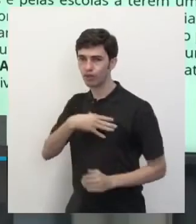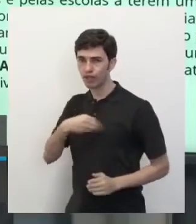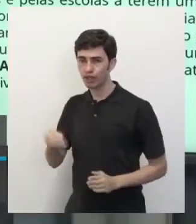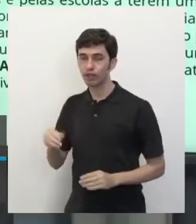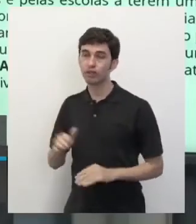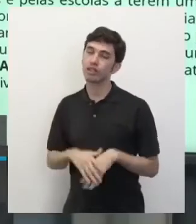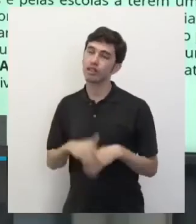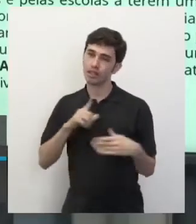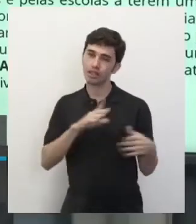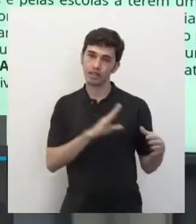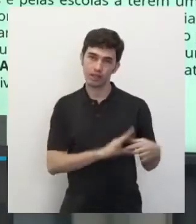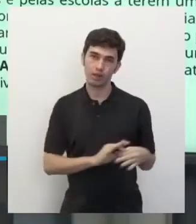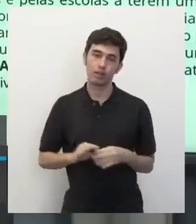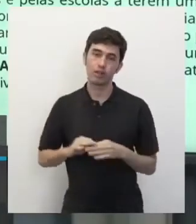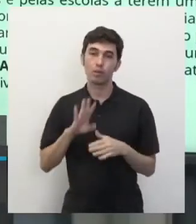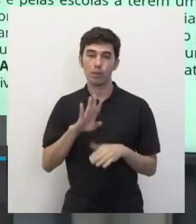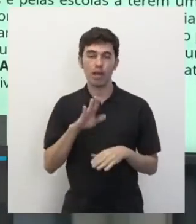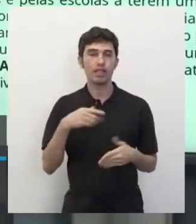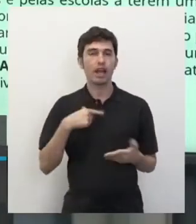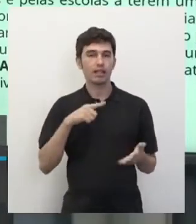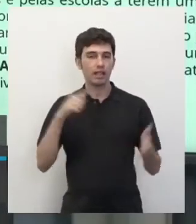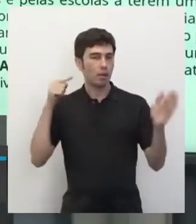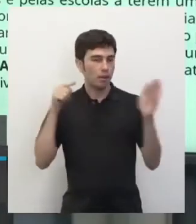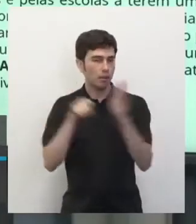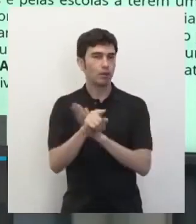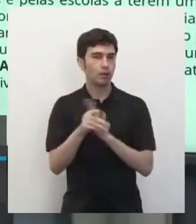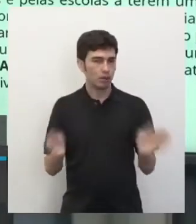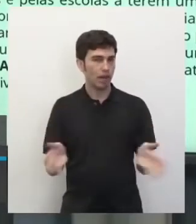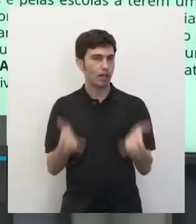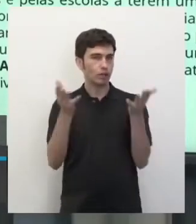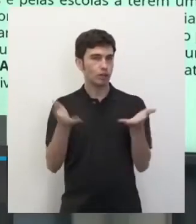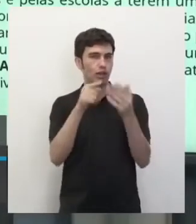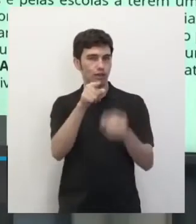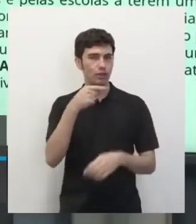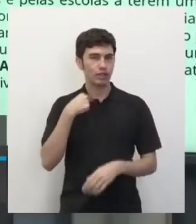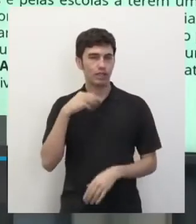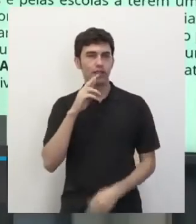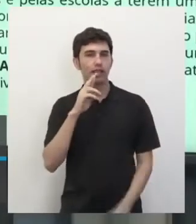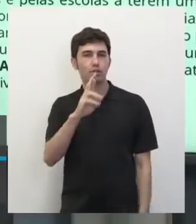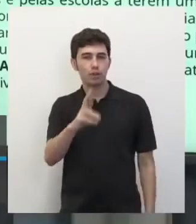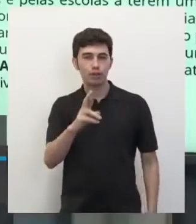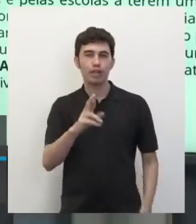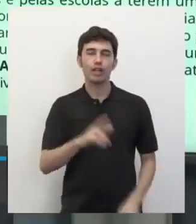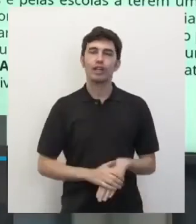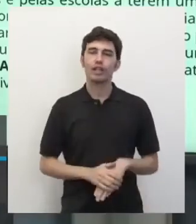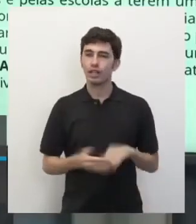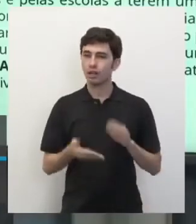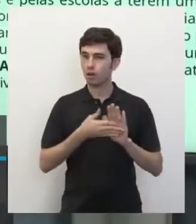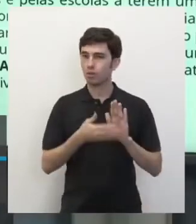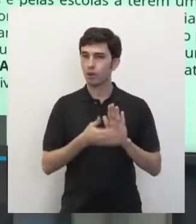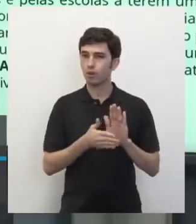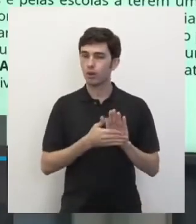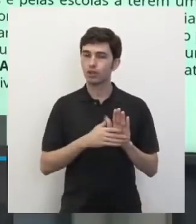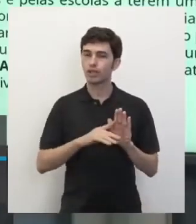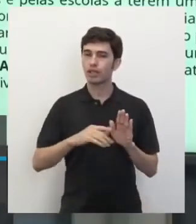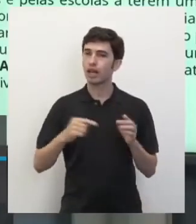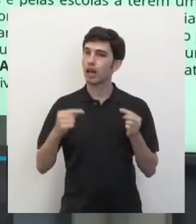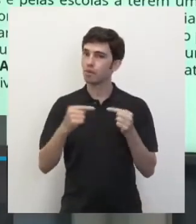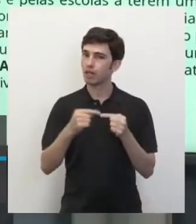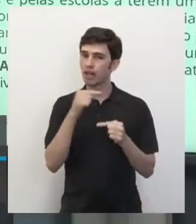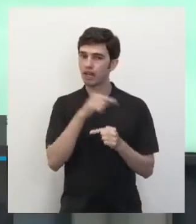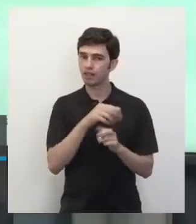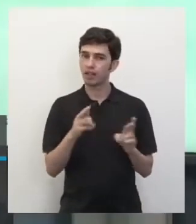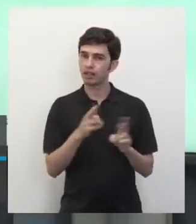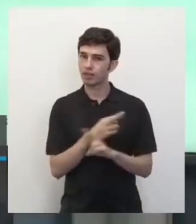já para instigá-los aí, tem uma questão. Então, vamos à primeira proposta aí, referente a esse texto, 8º ano. Então, por